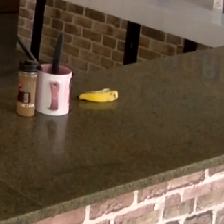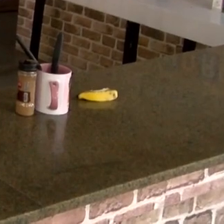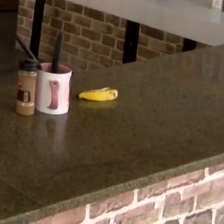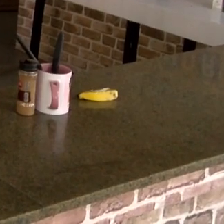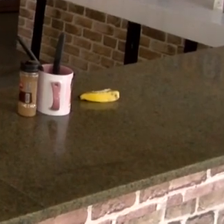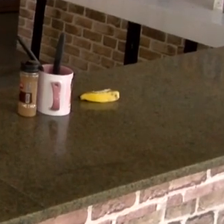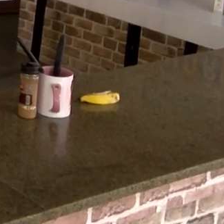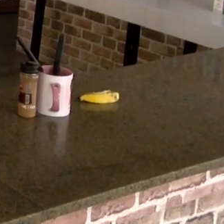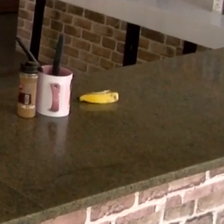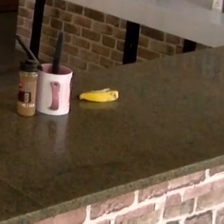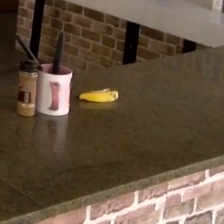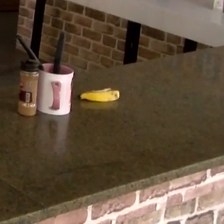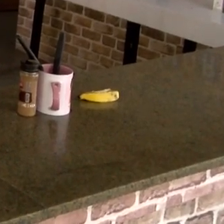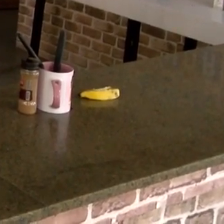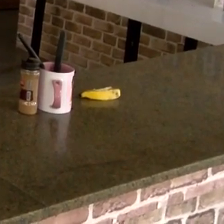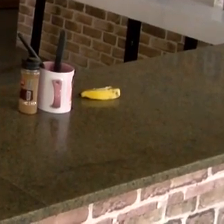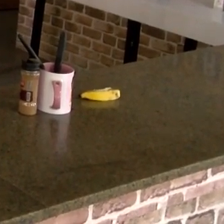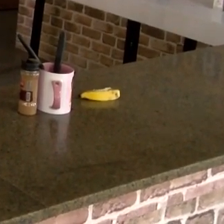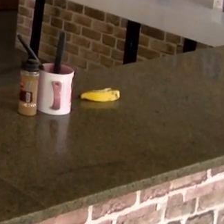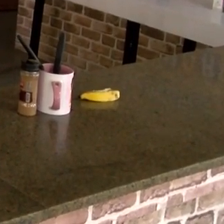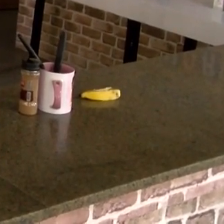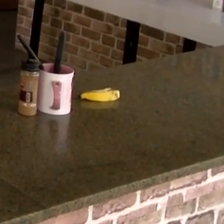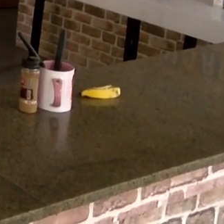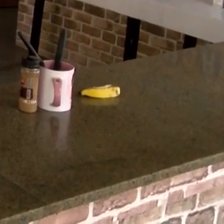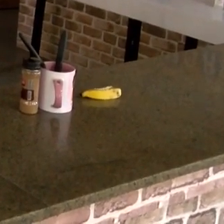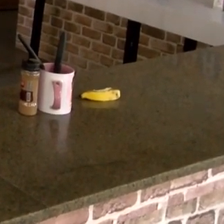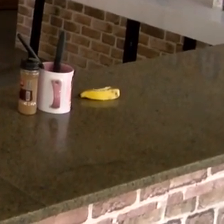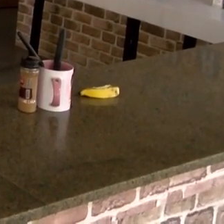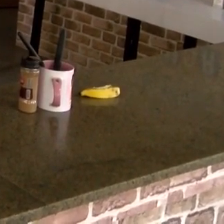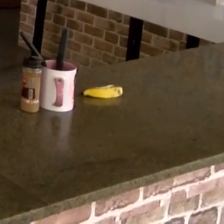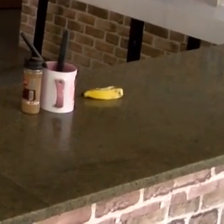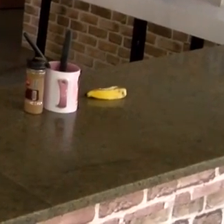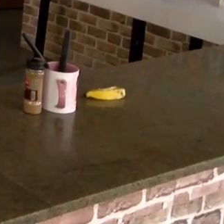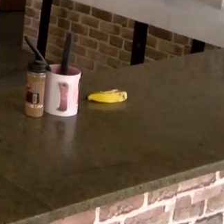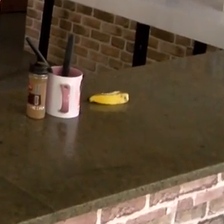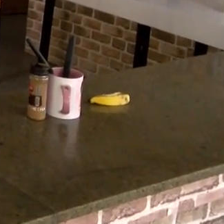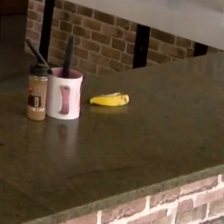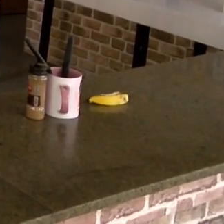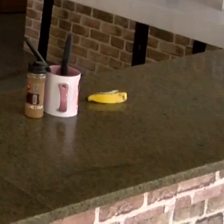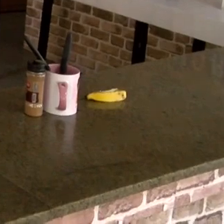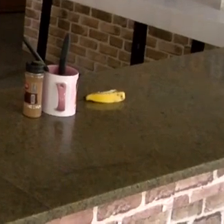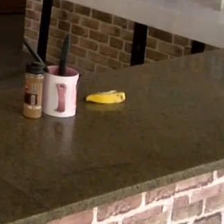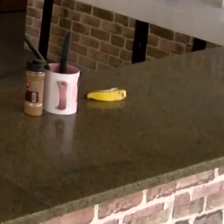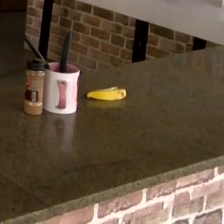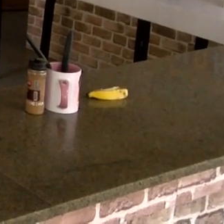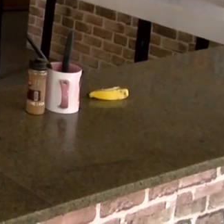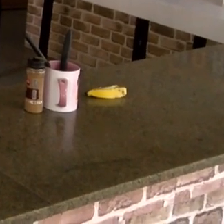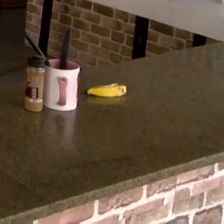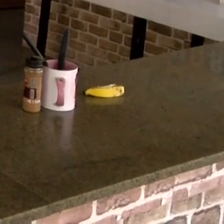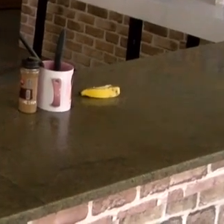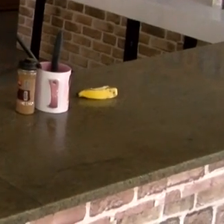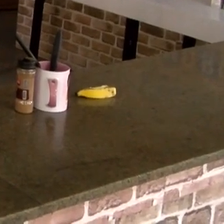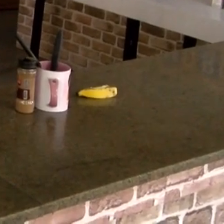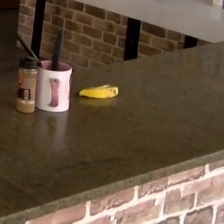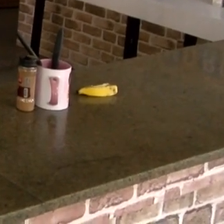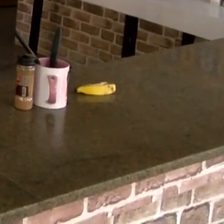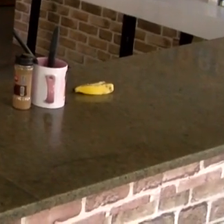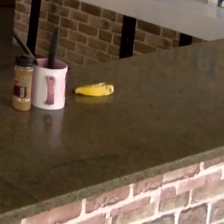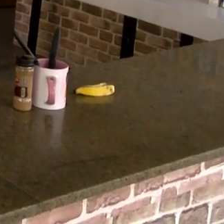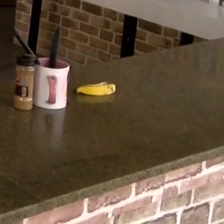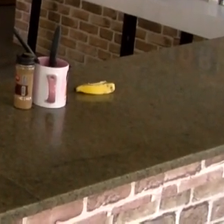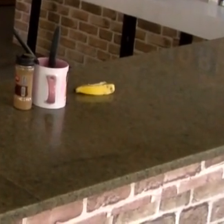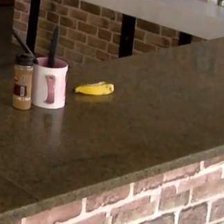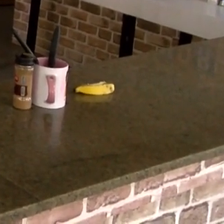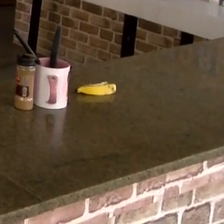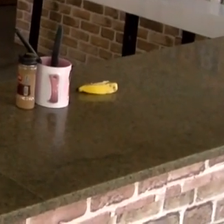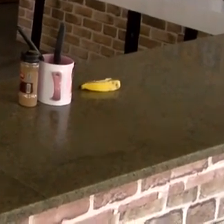só criança, não, gente. A professora Fátima pediu pra que a gente mandasse um beijo pra